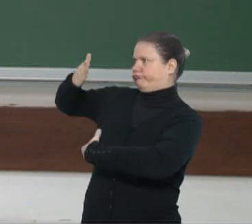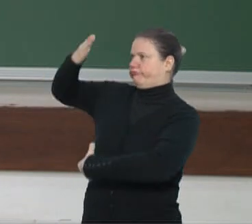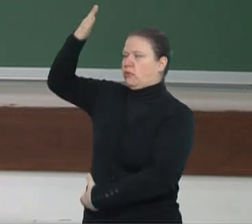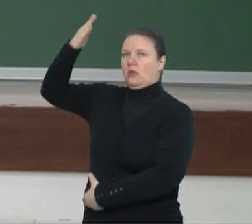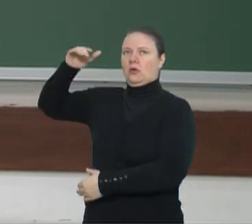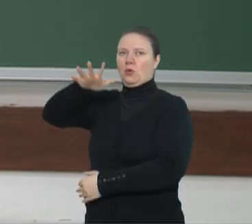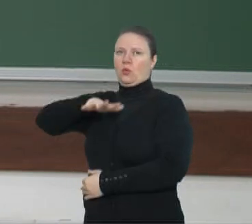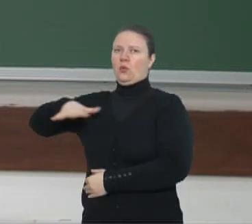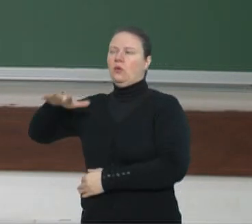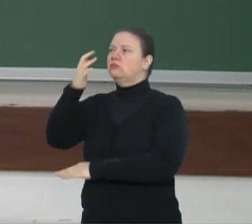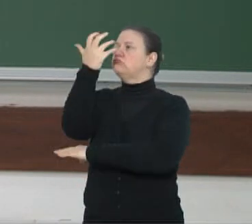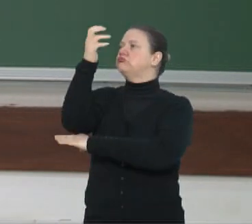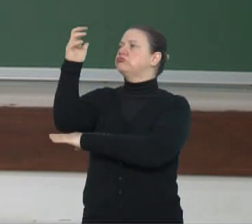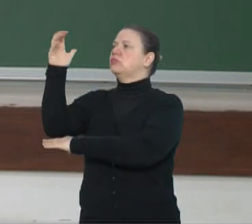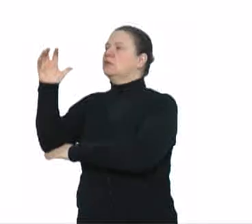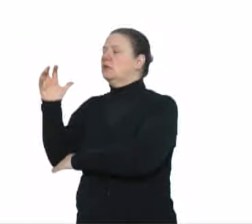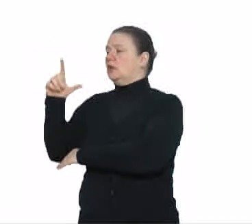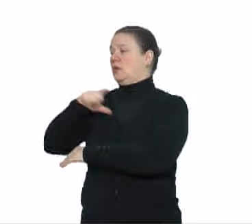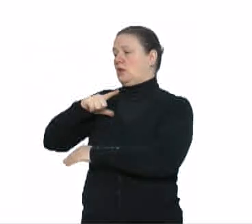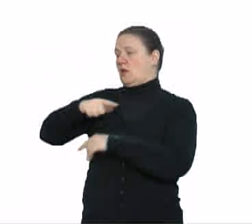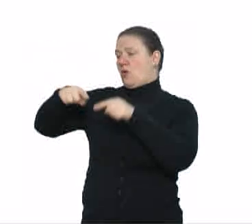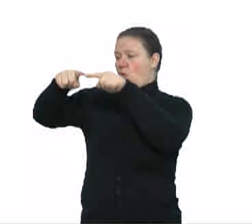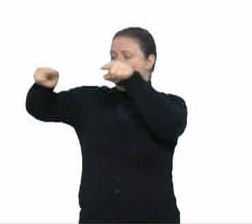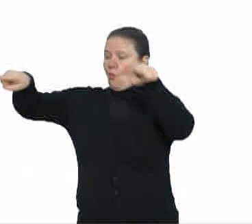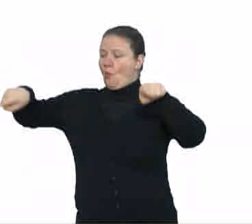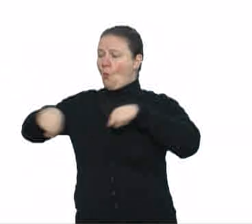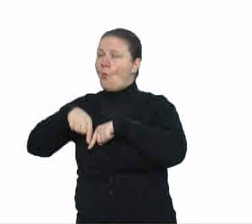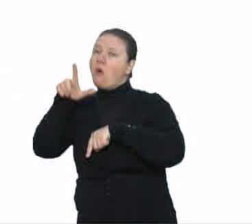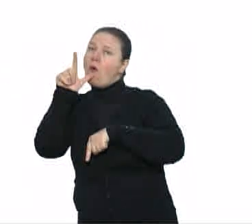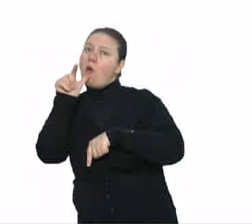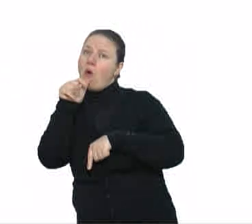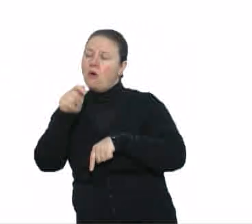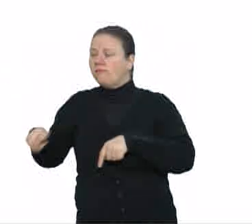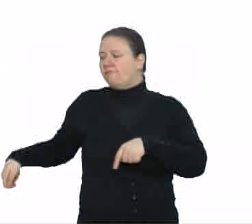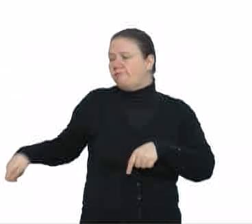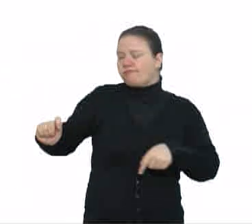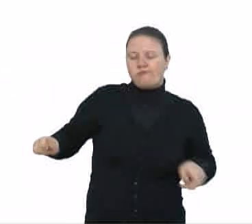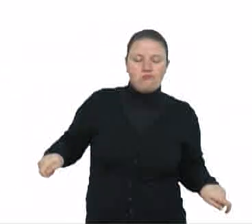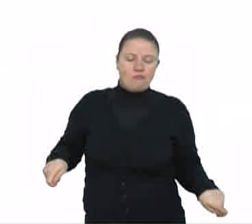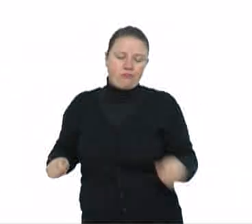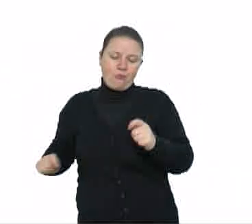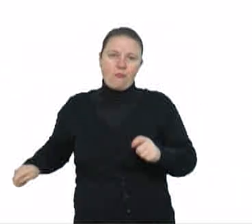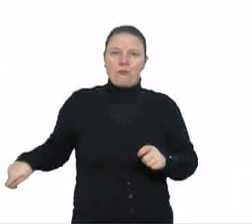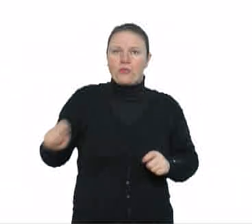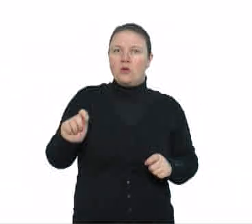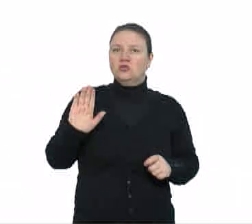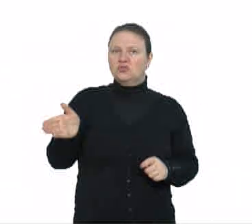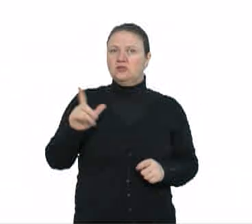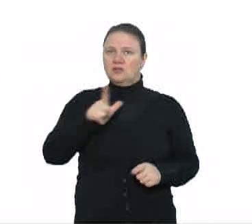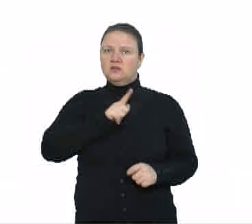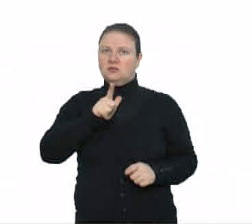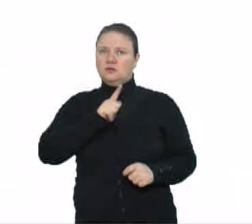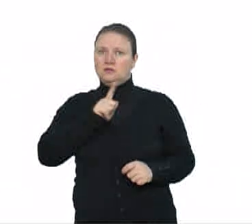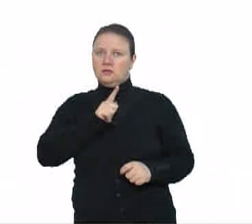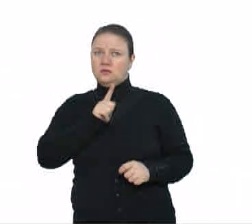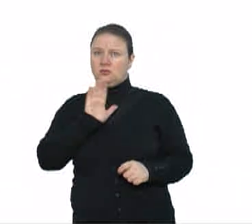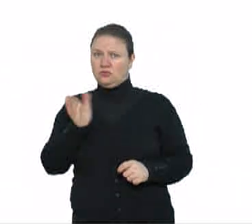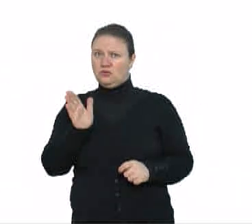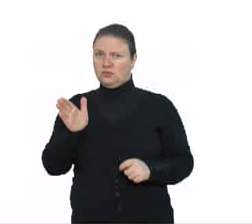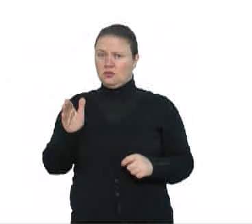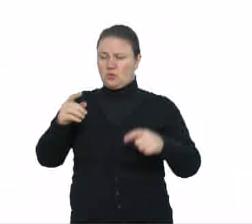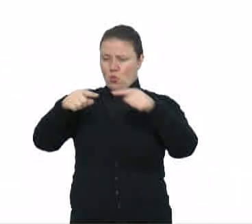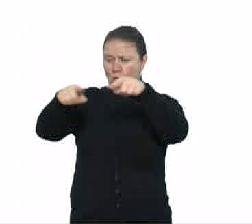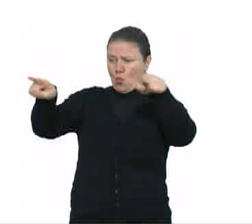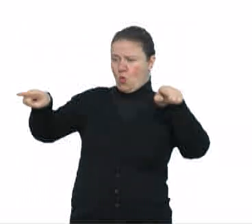região mais arborizada, com piscinas, 2 quadras de tênis, sendo que todo mundo já tem uma piscina na sua própria sacada. E um